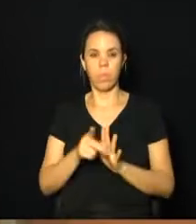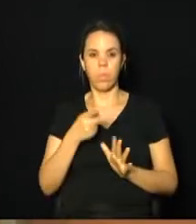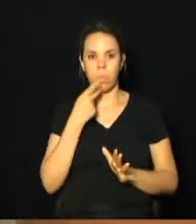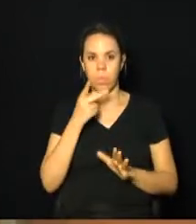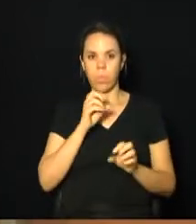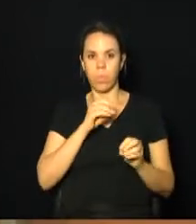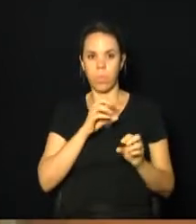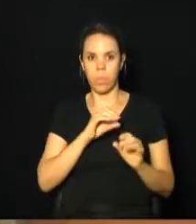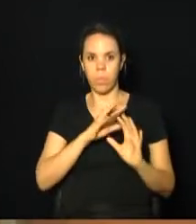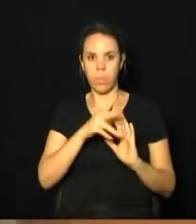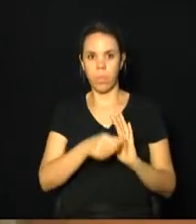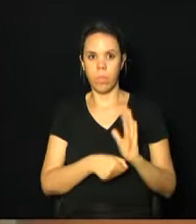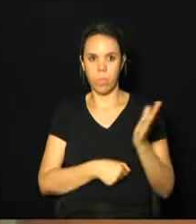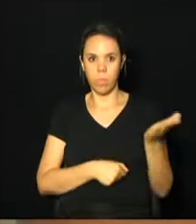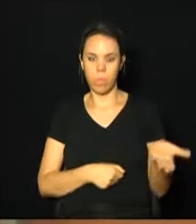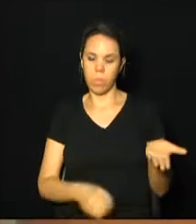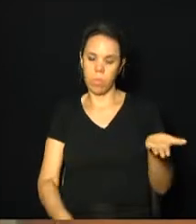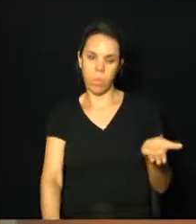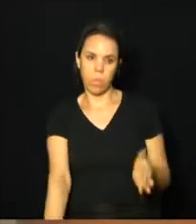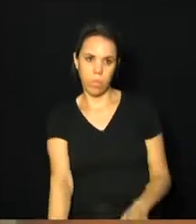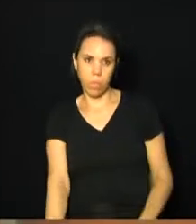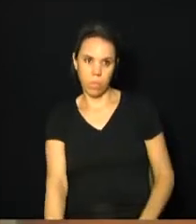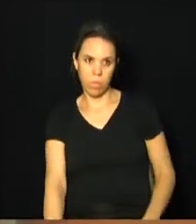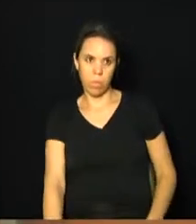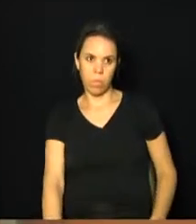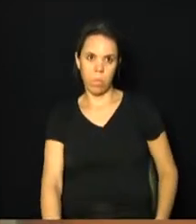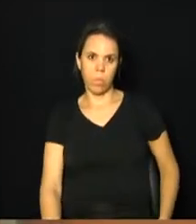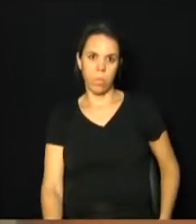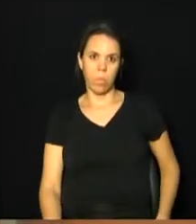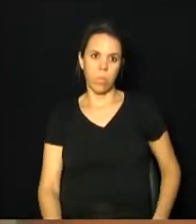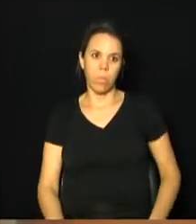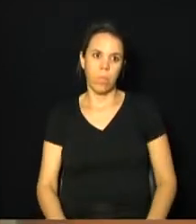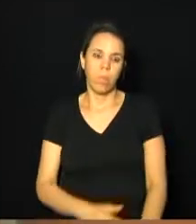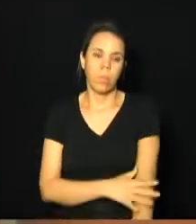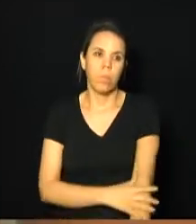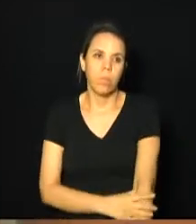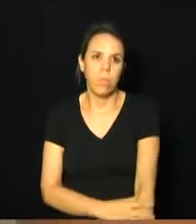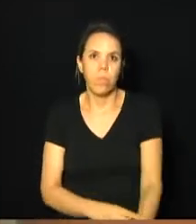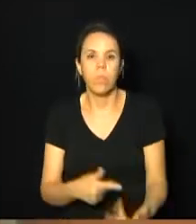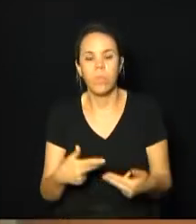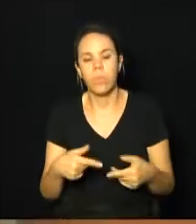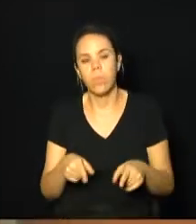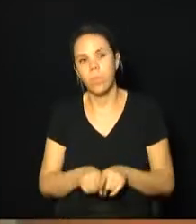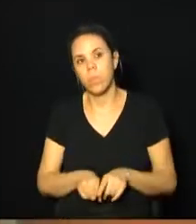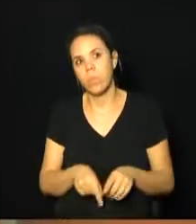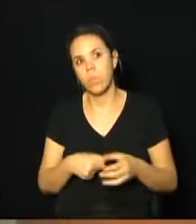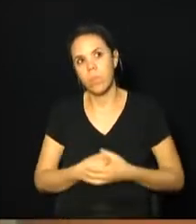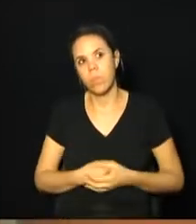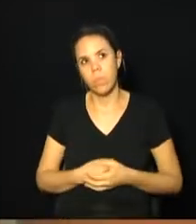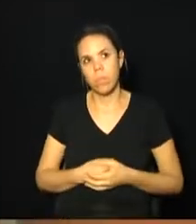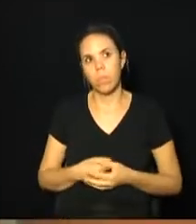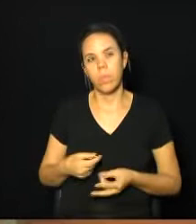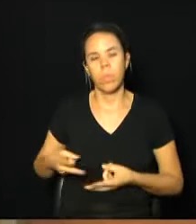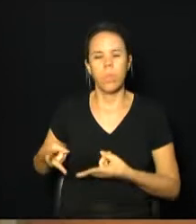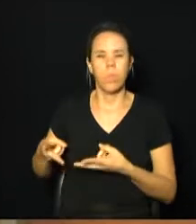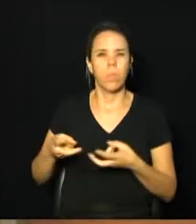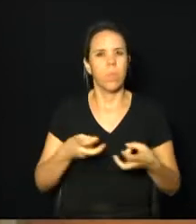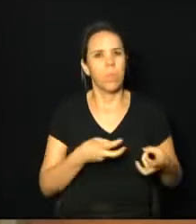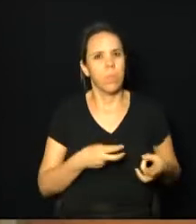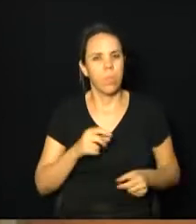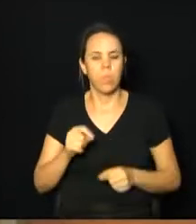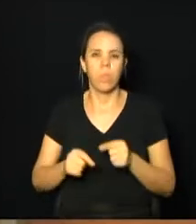da educação ambiental, né? E outra coisa também que eu percebi é